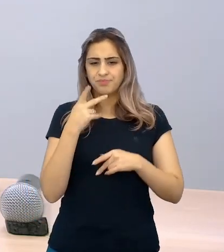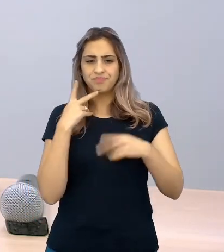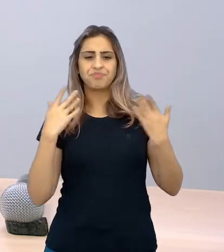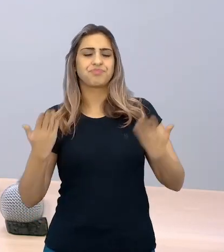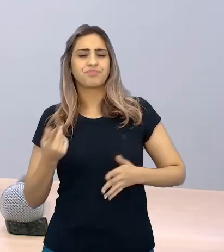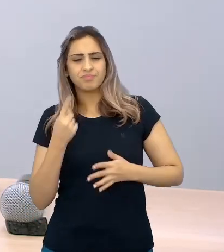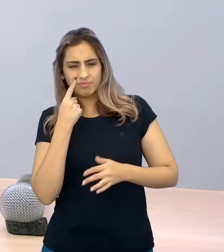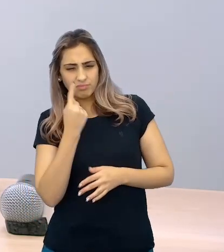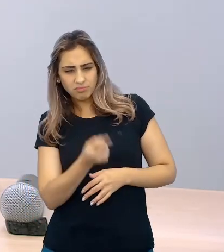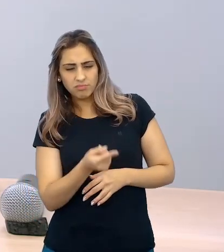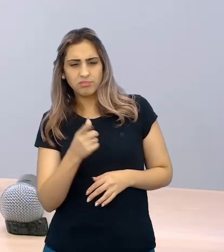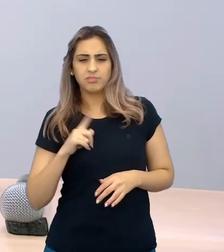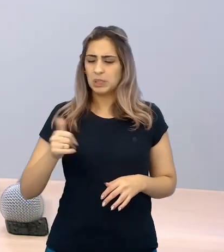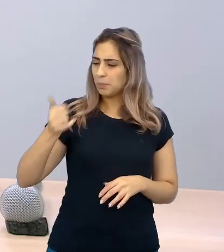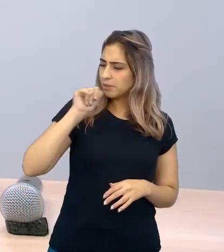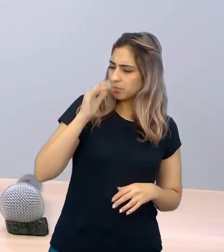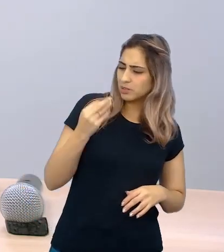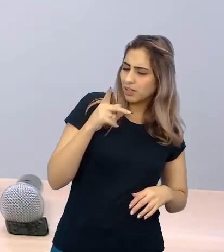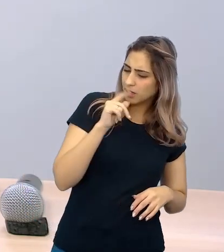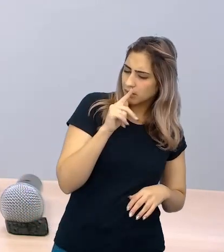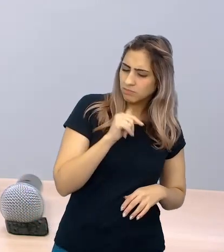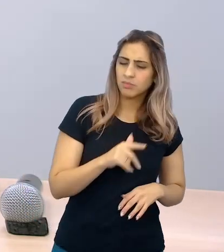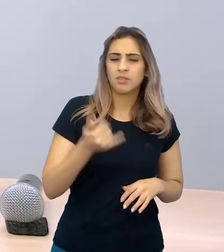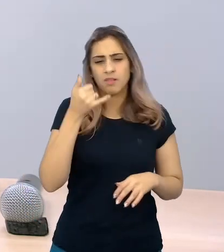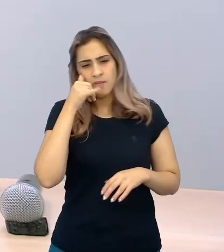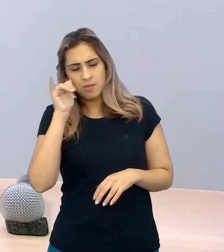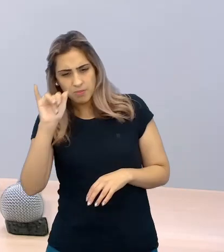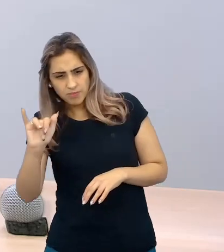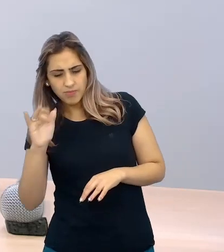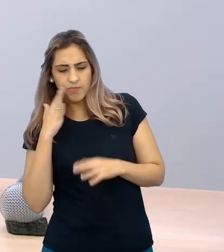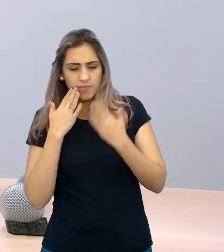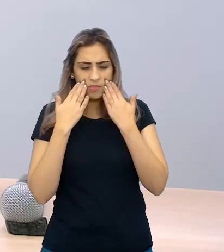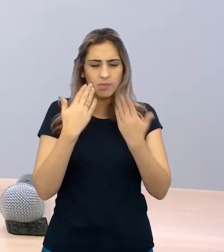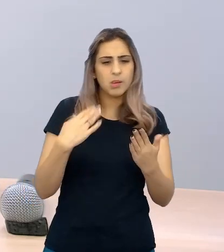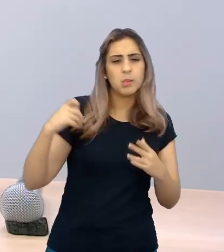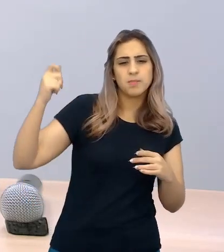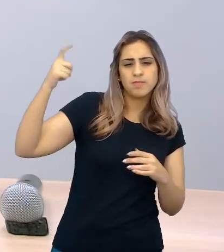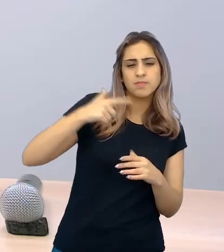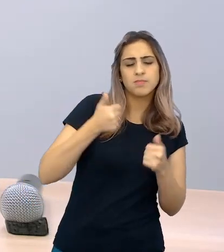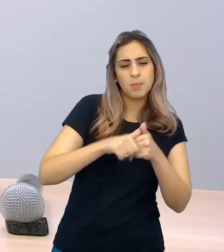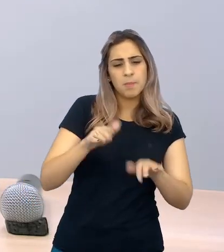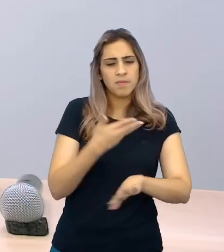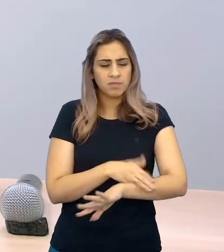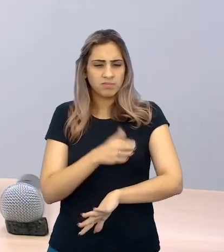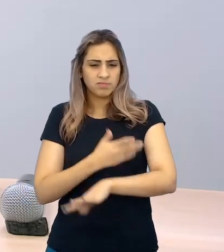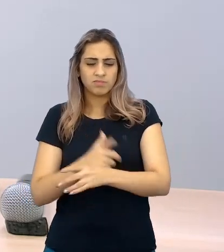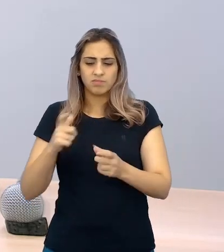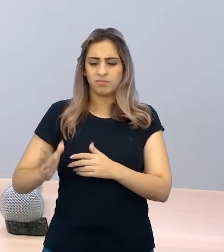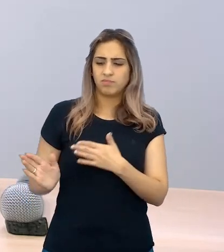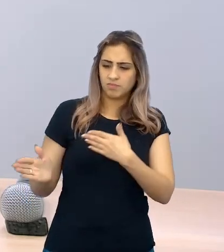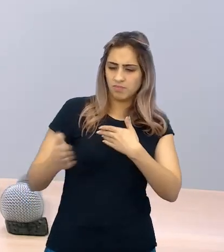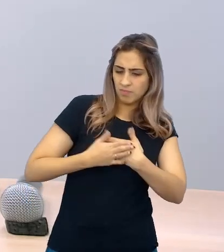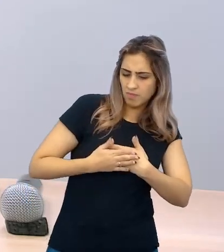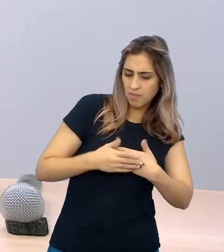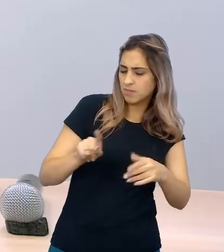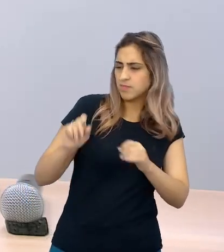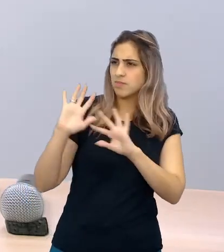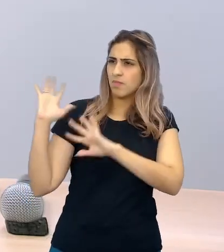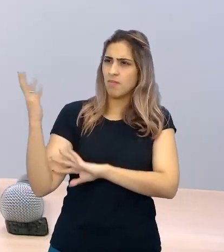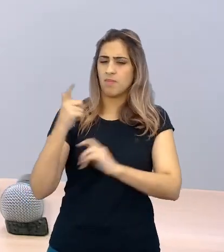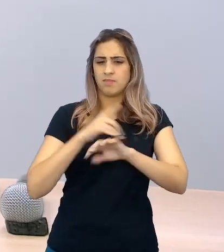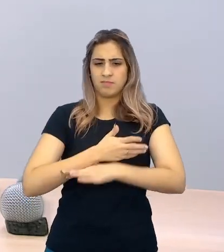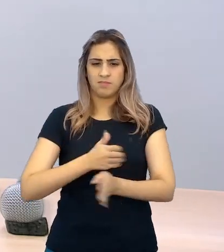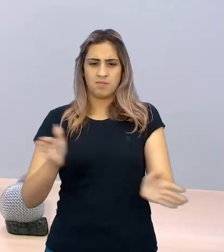olha, bebam muita água, evitem ficar expostos ao sol, façam atividades físicas dentro de lugares fechados, não no ambiente aberto,